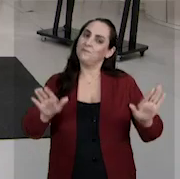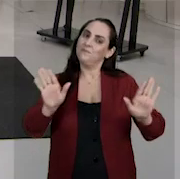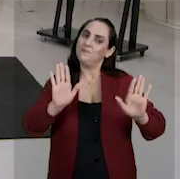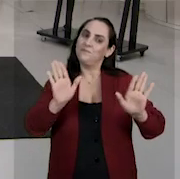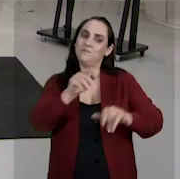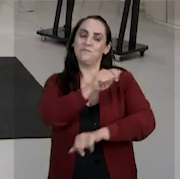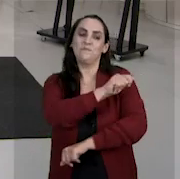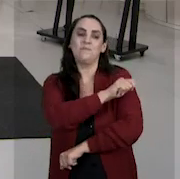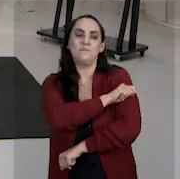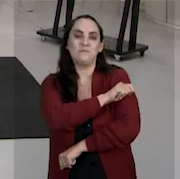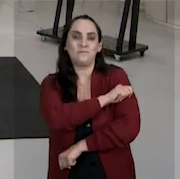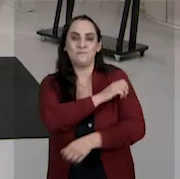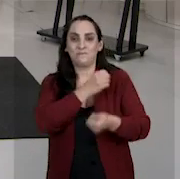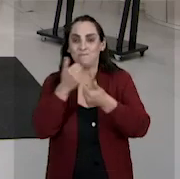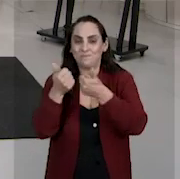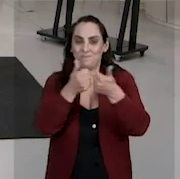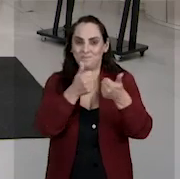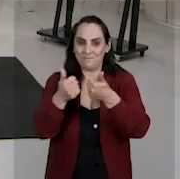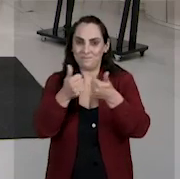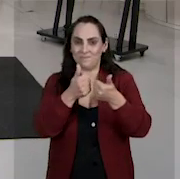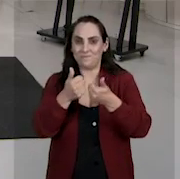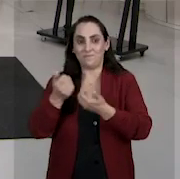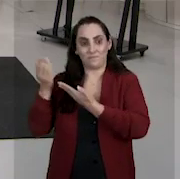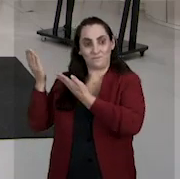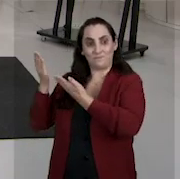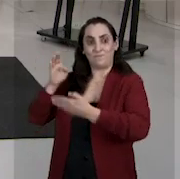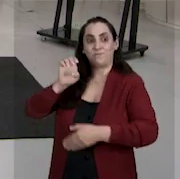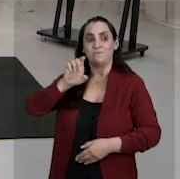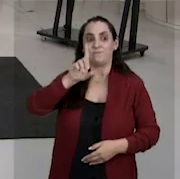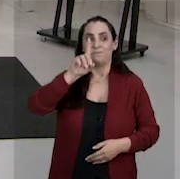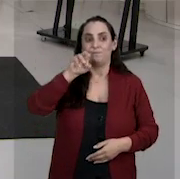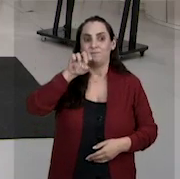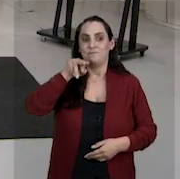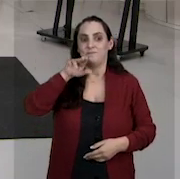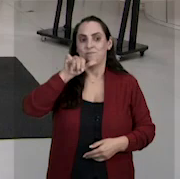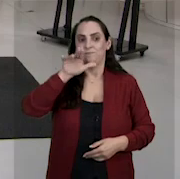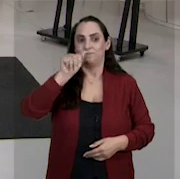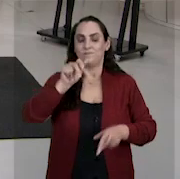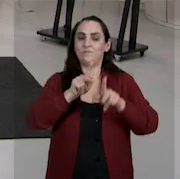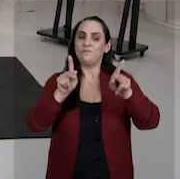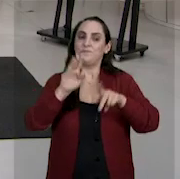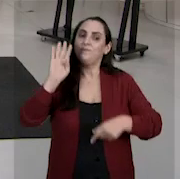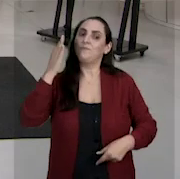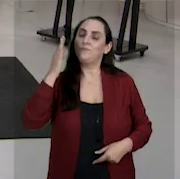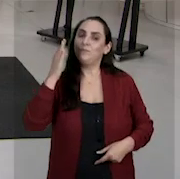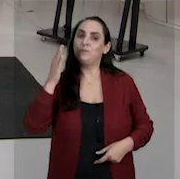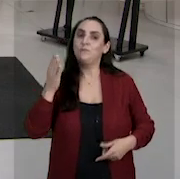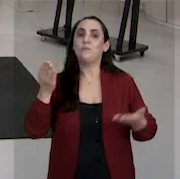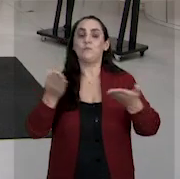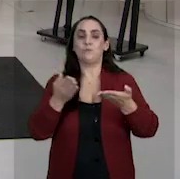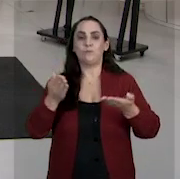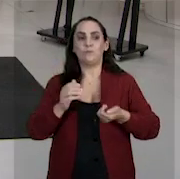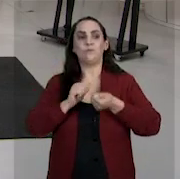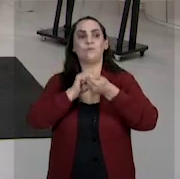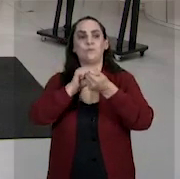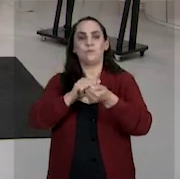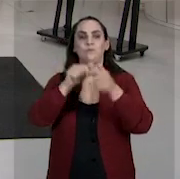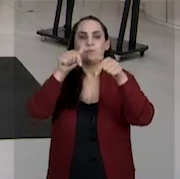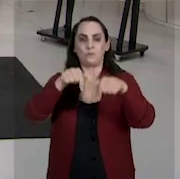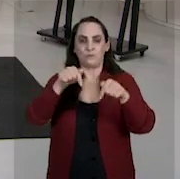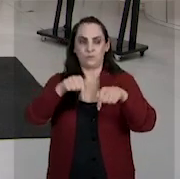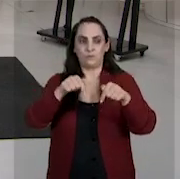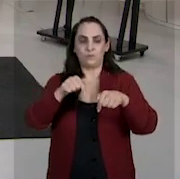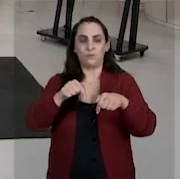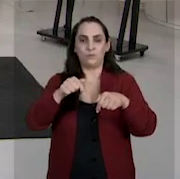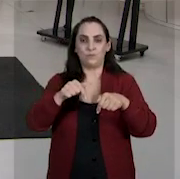Olá, estudante! Tudo bem com vocês? Meu nome é Edneia, eu sou professora de Biologia e hoje estou aqui para falar sobre o